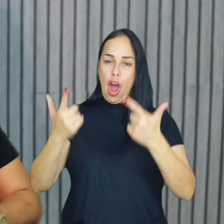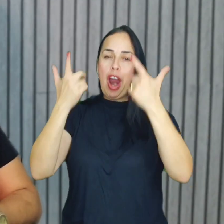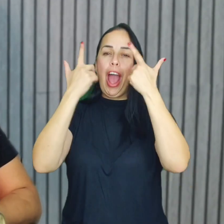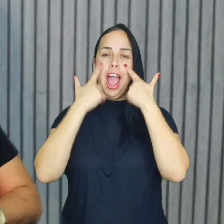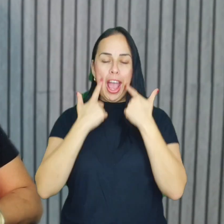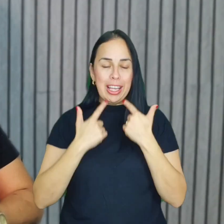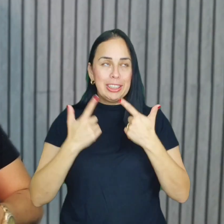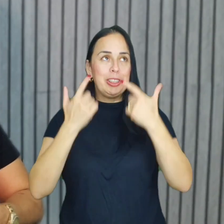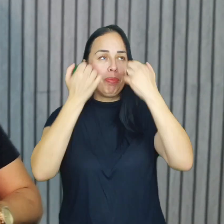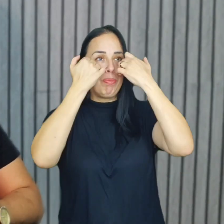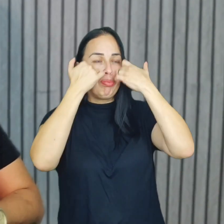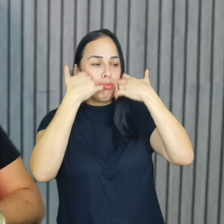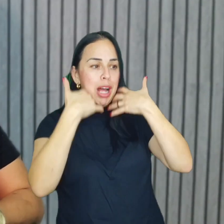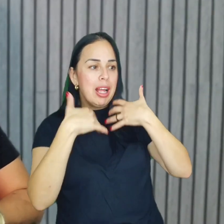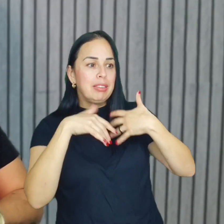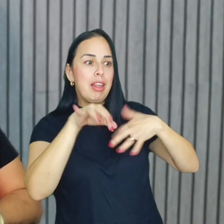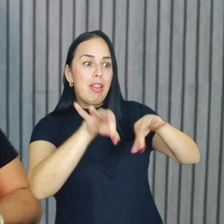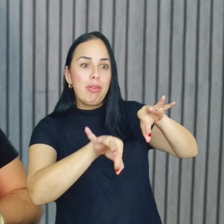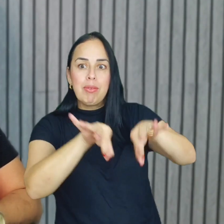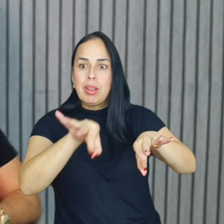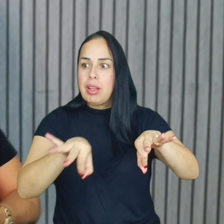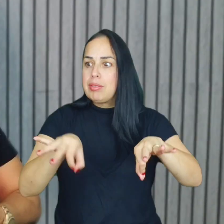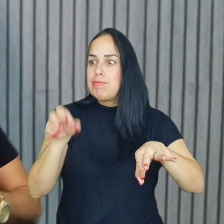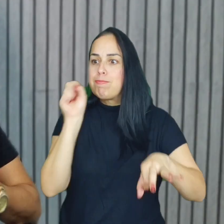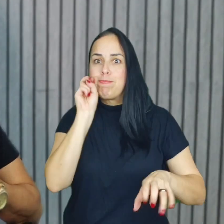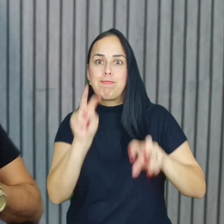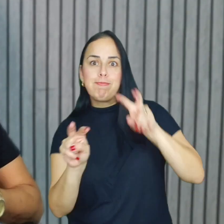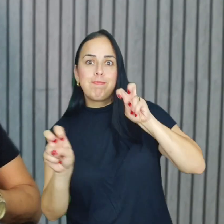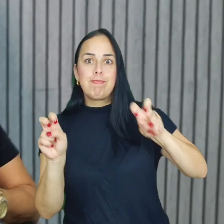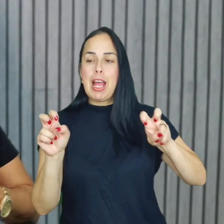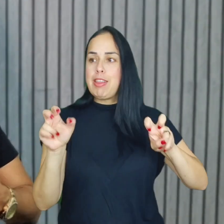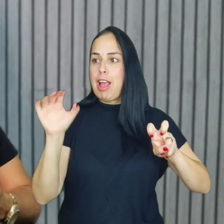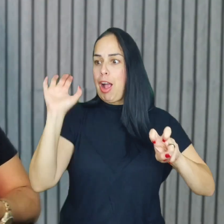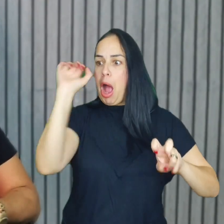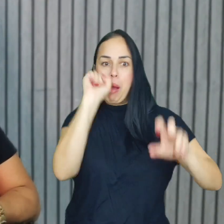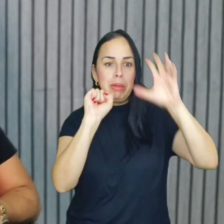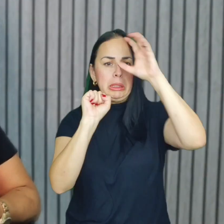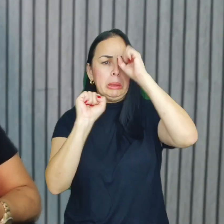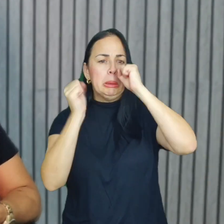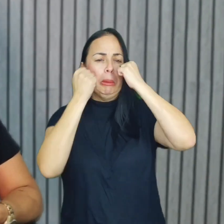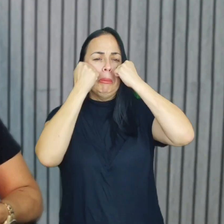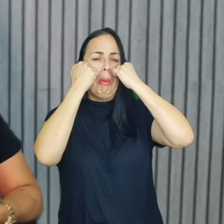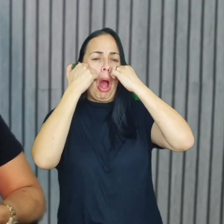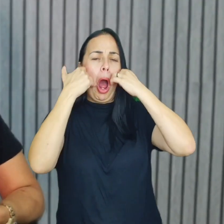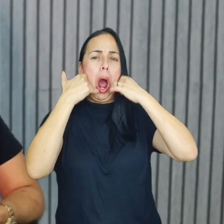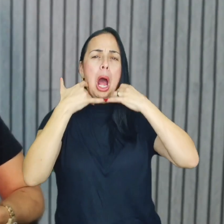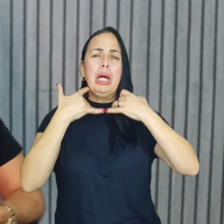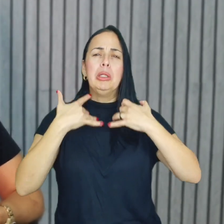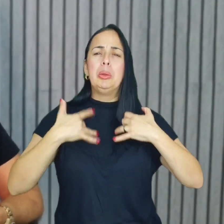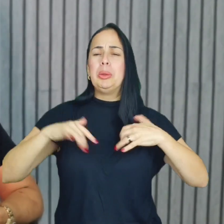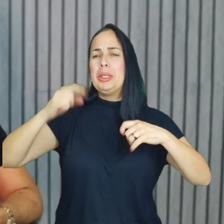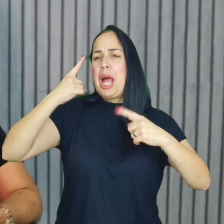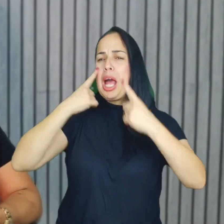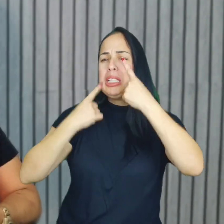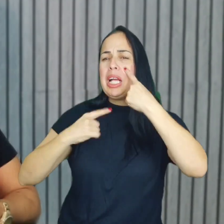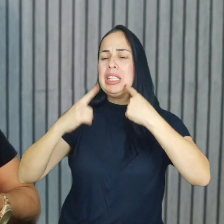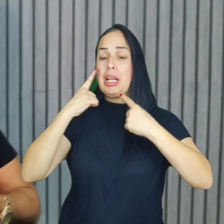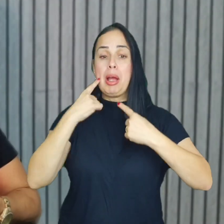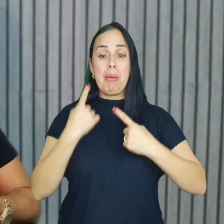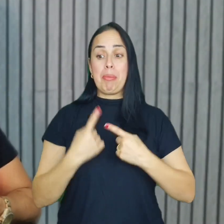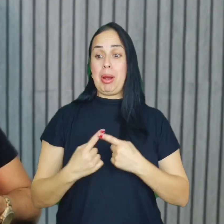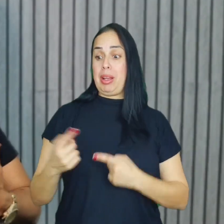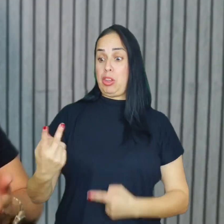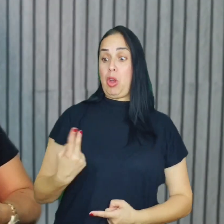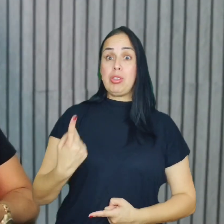chorei muito nas oficinas. A cada passo que eu dava, que eu aprendia, e que eu via